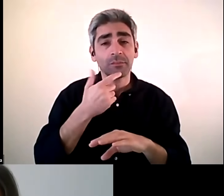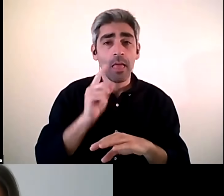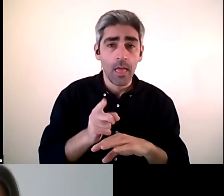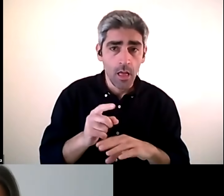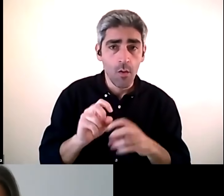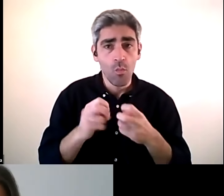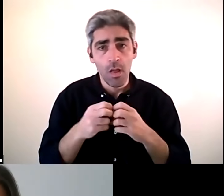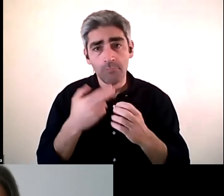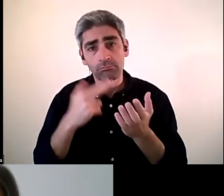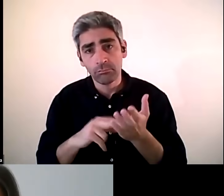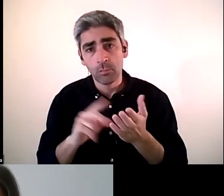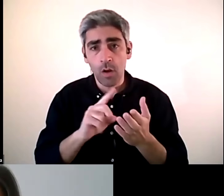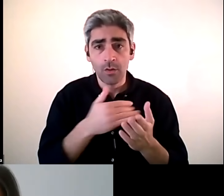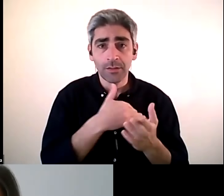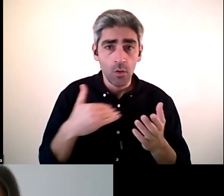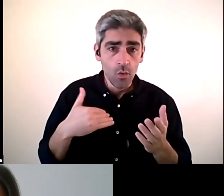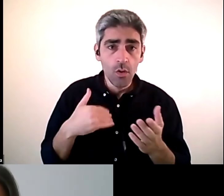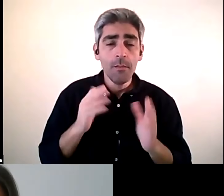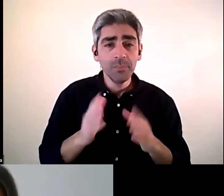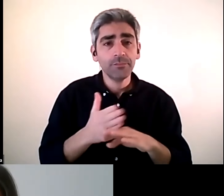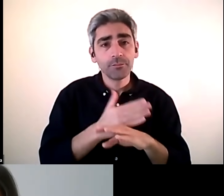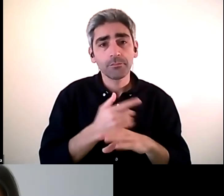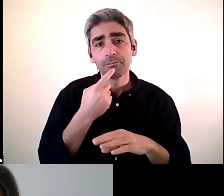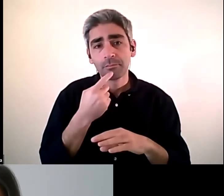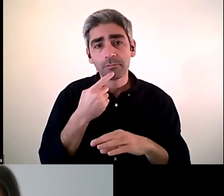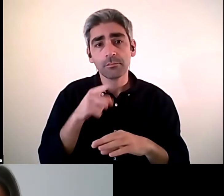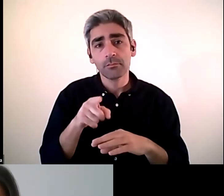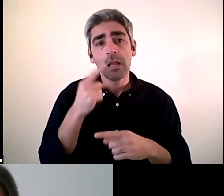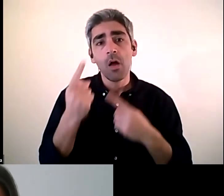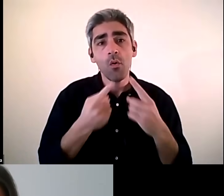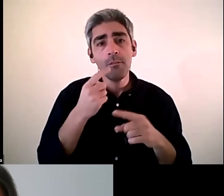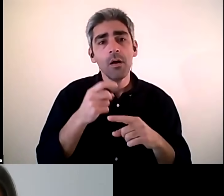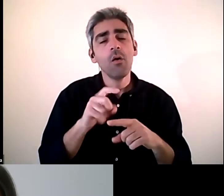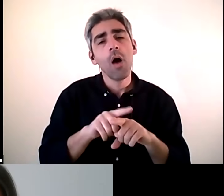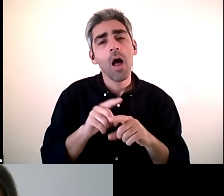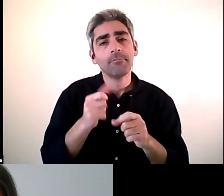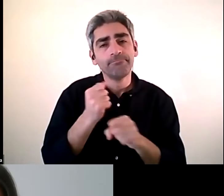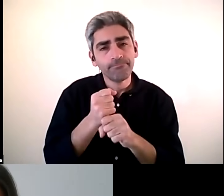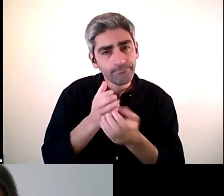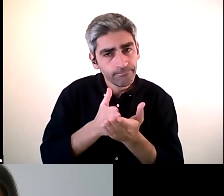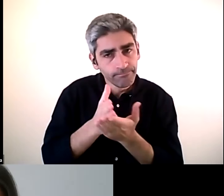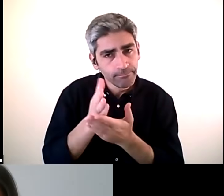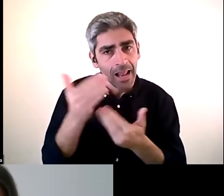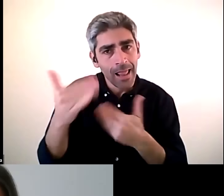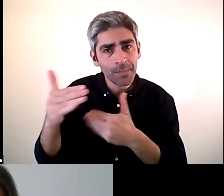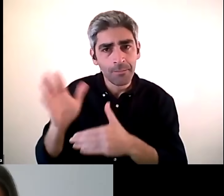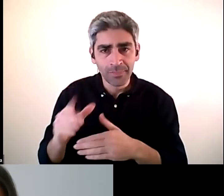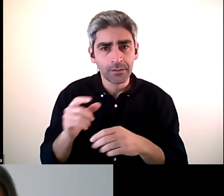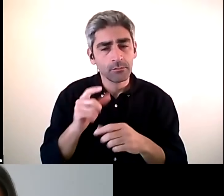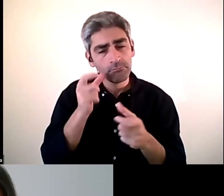problemas efetivos de saúde, começarmos por perceber que alguma disciplina e o estabelecimento de alguns limites é